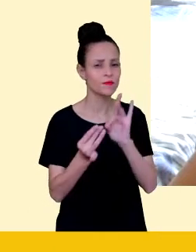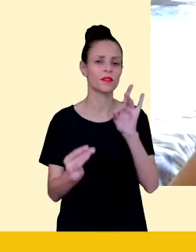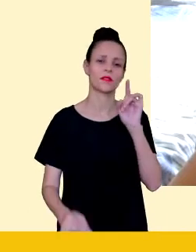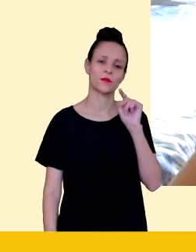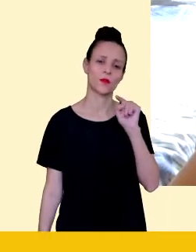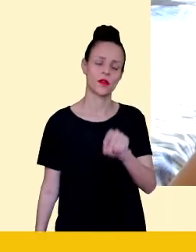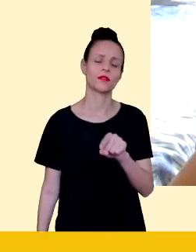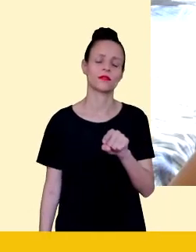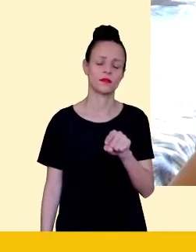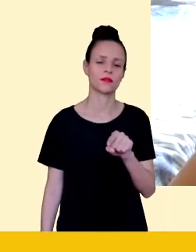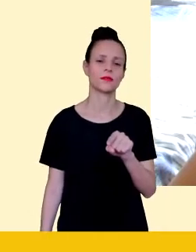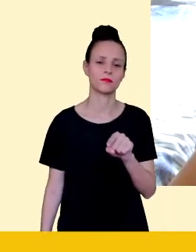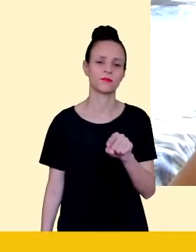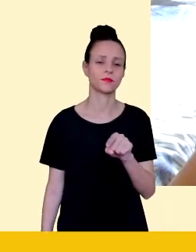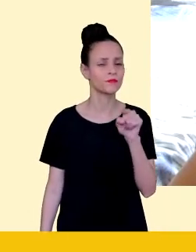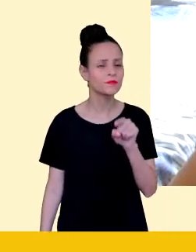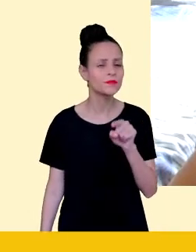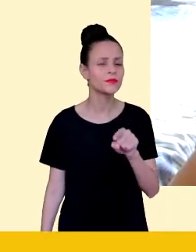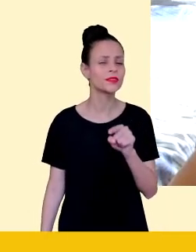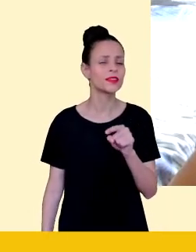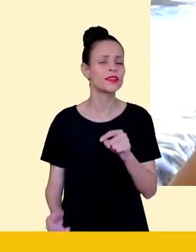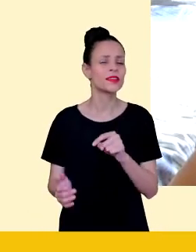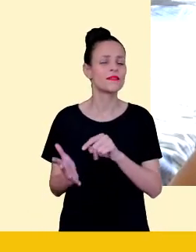singular esses